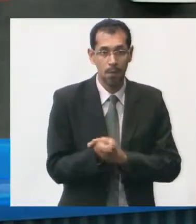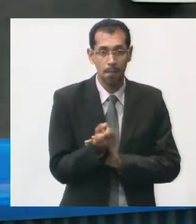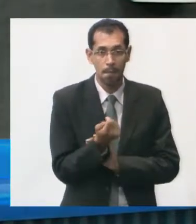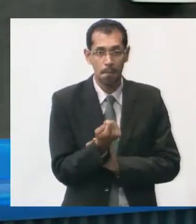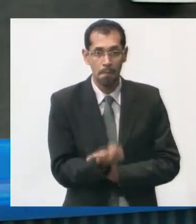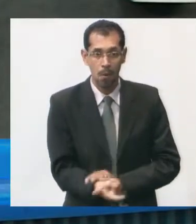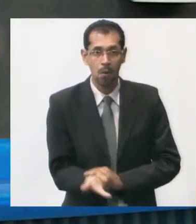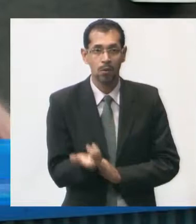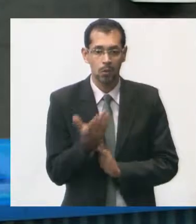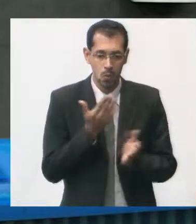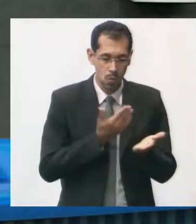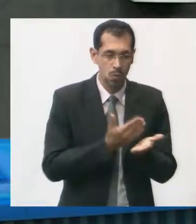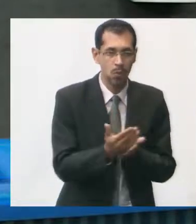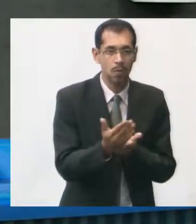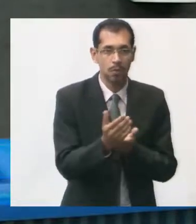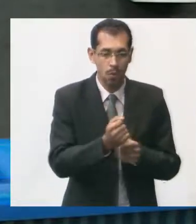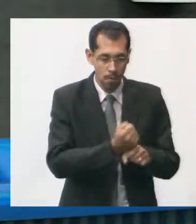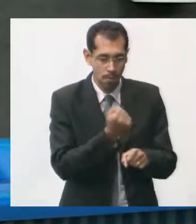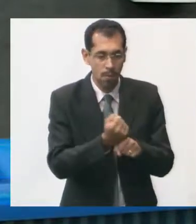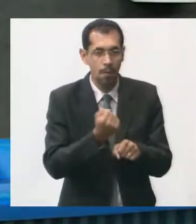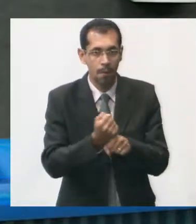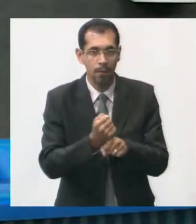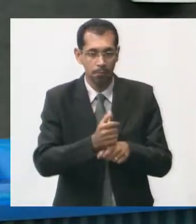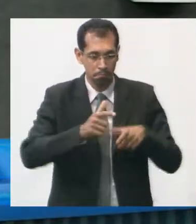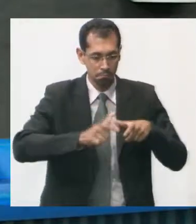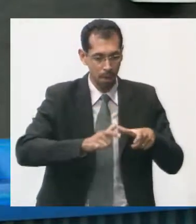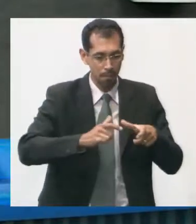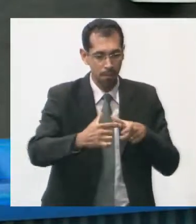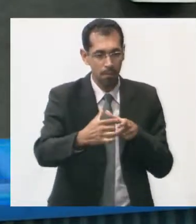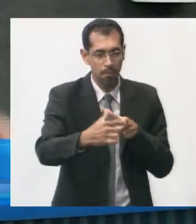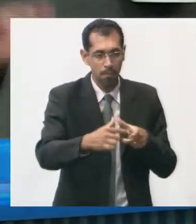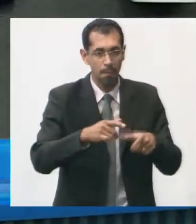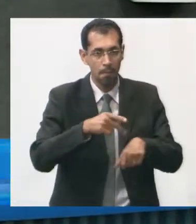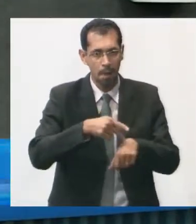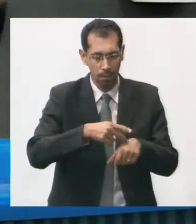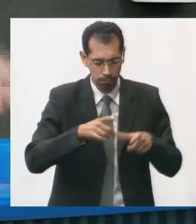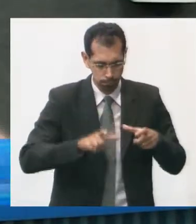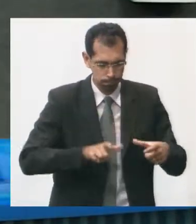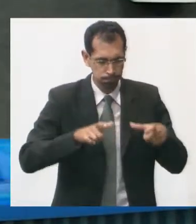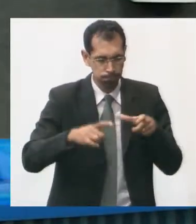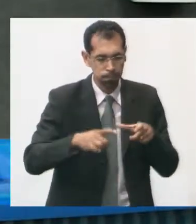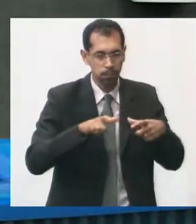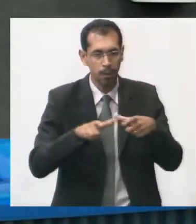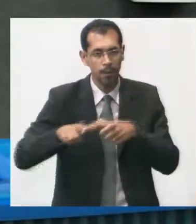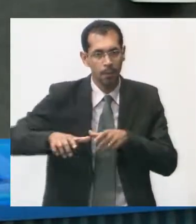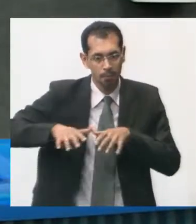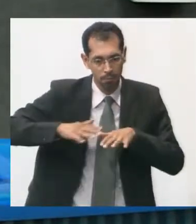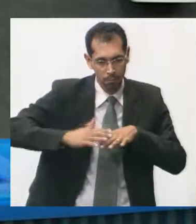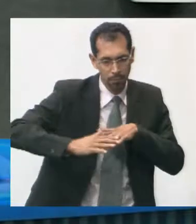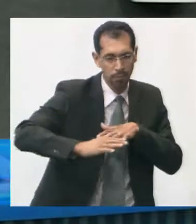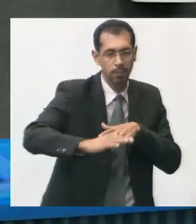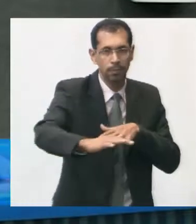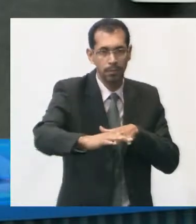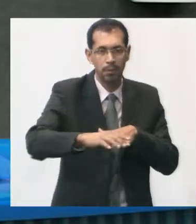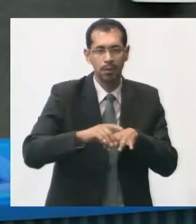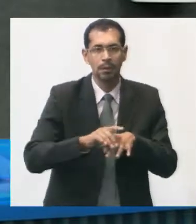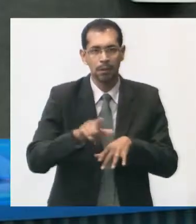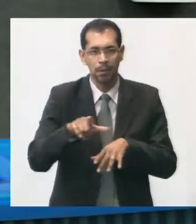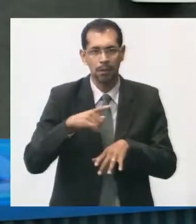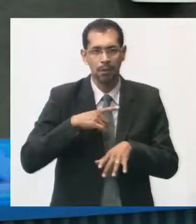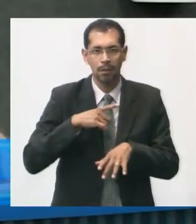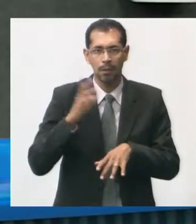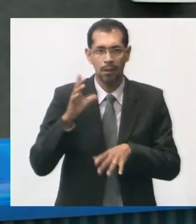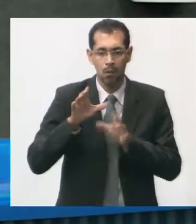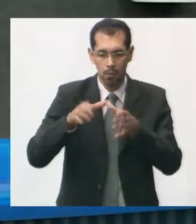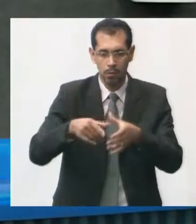de bloquete. E os moradores do bairro Mário X, que são 13.700 moradores, vereador Dalton Neves,